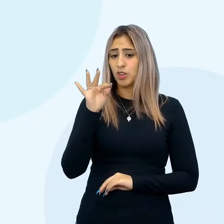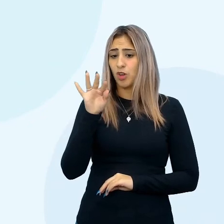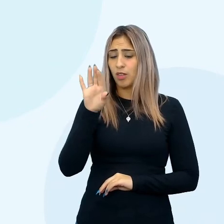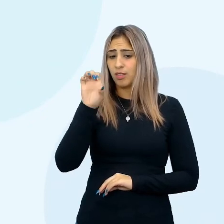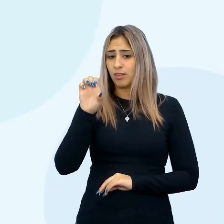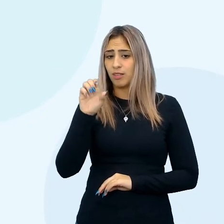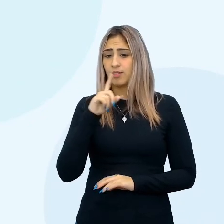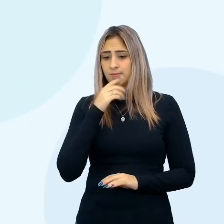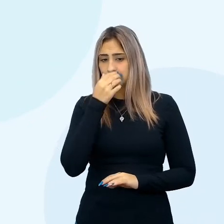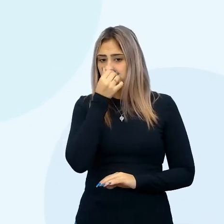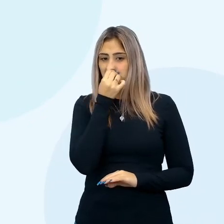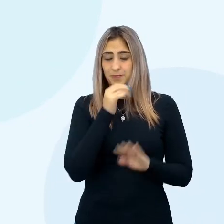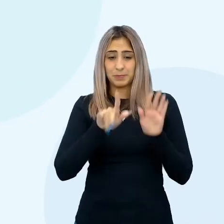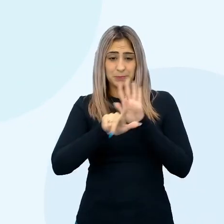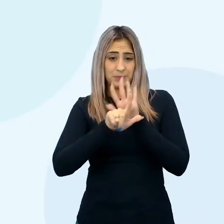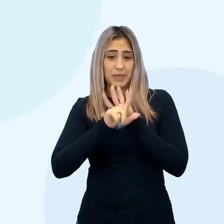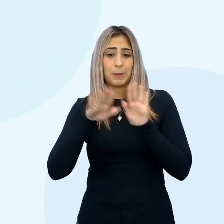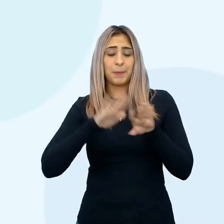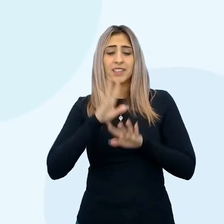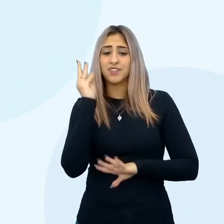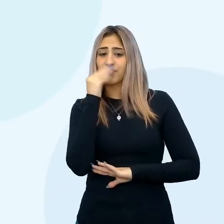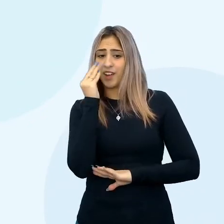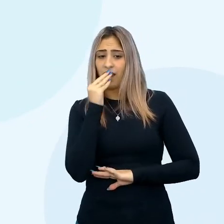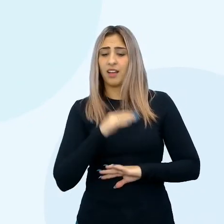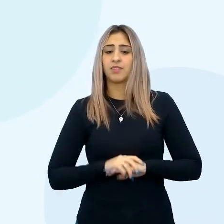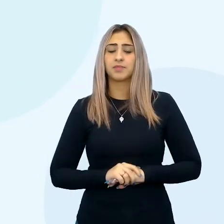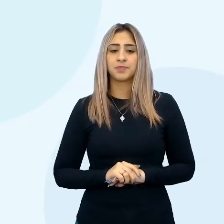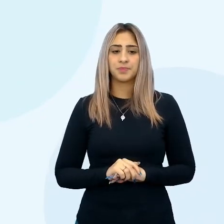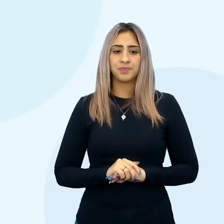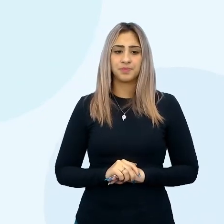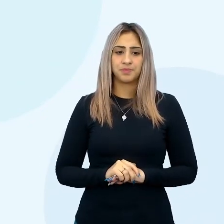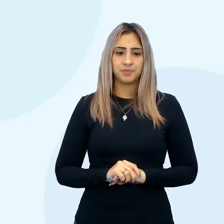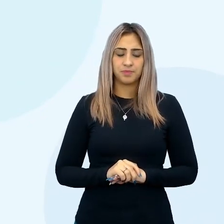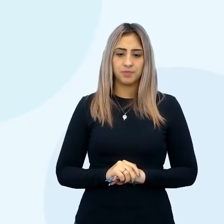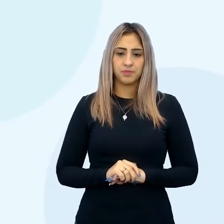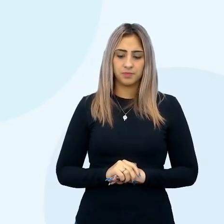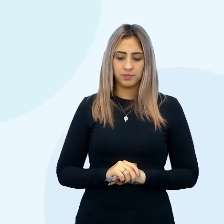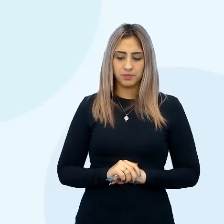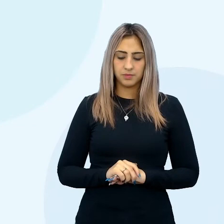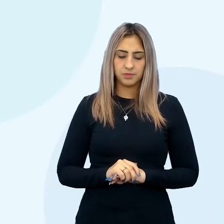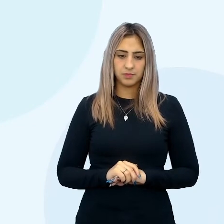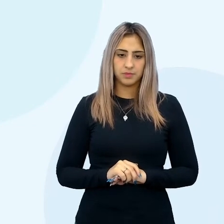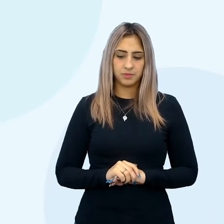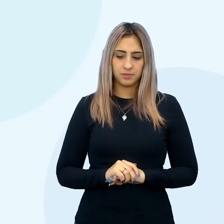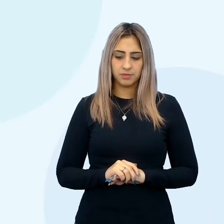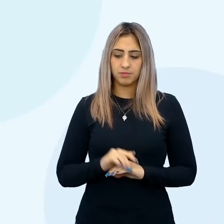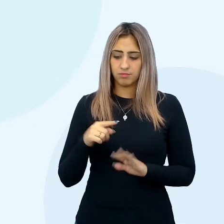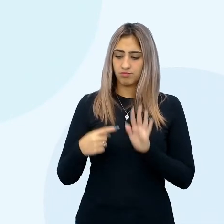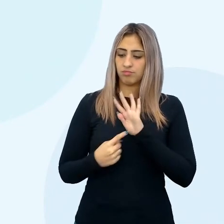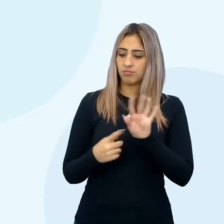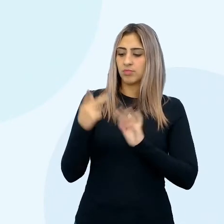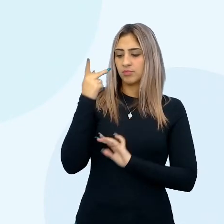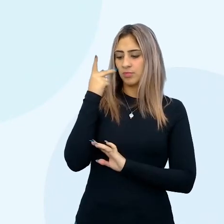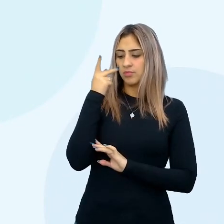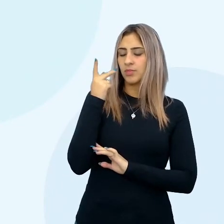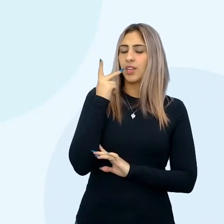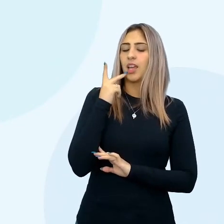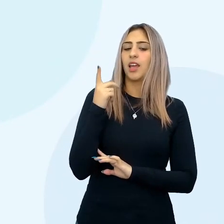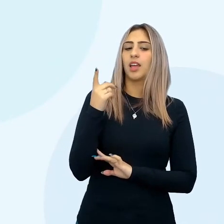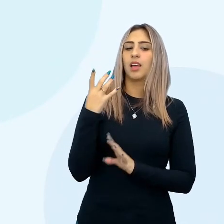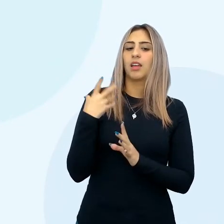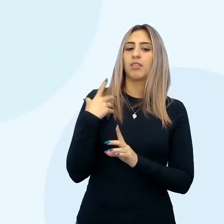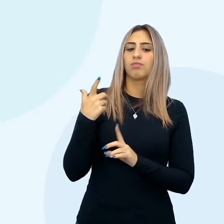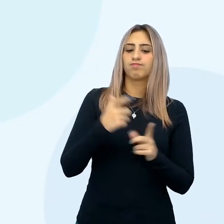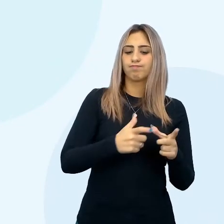Fraco. É um filme triste, que dói. É um filme impossível. Mostra São Paulo. Ilha das Flores,